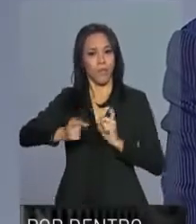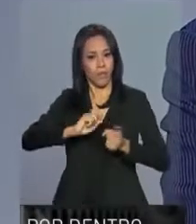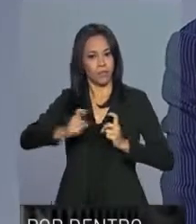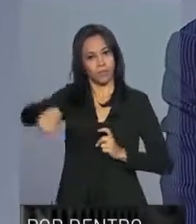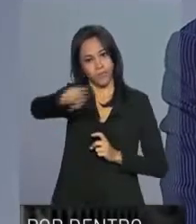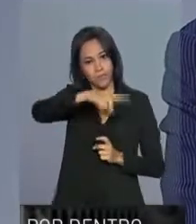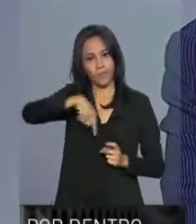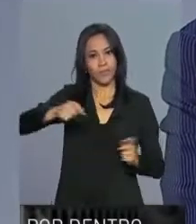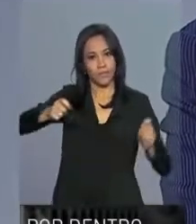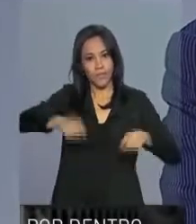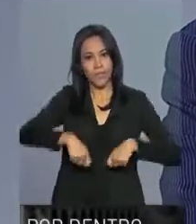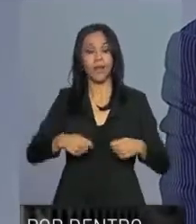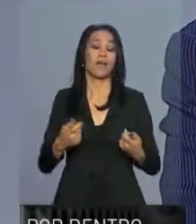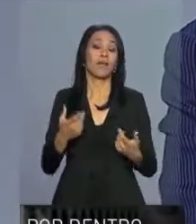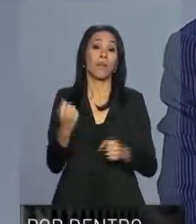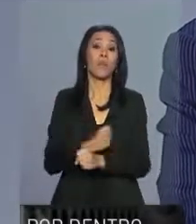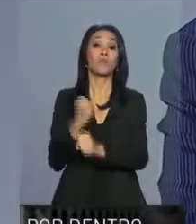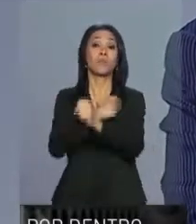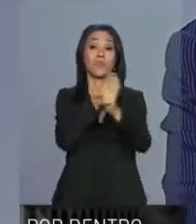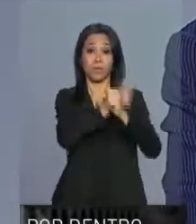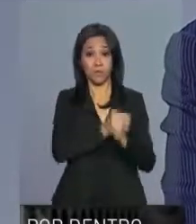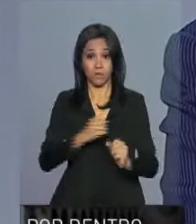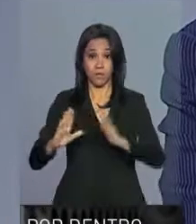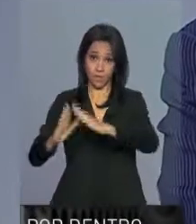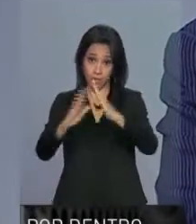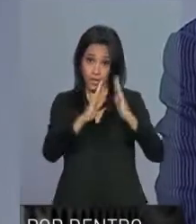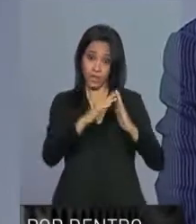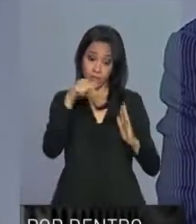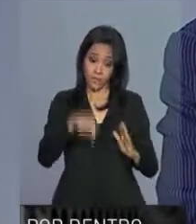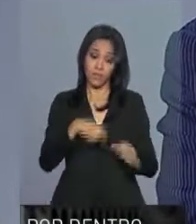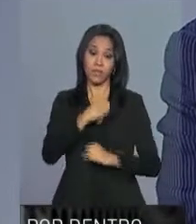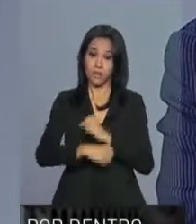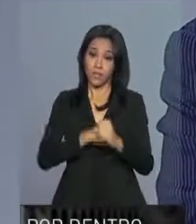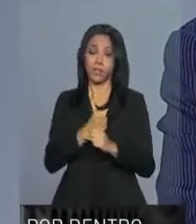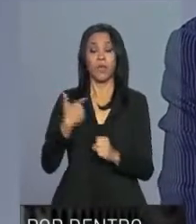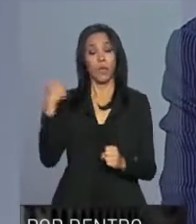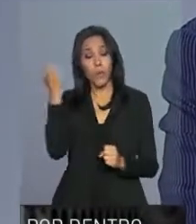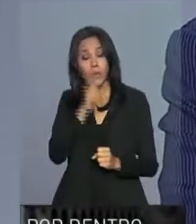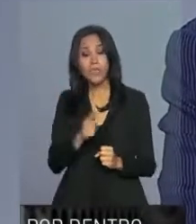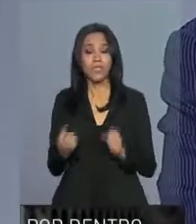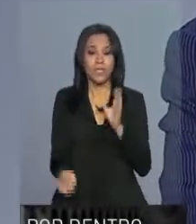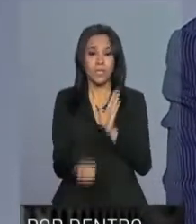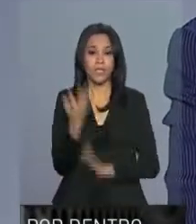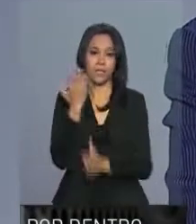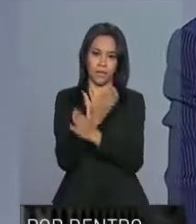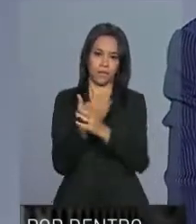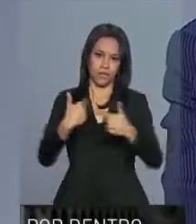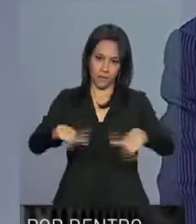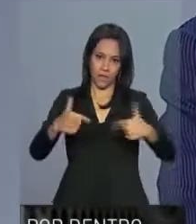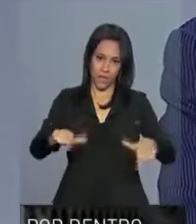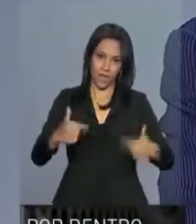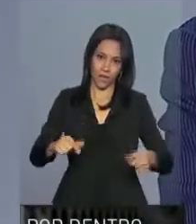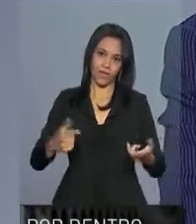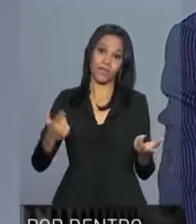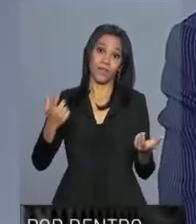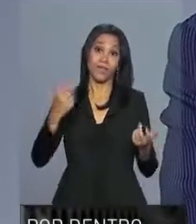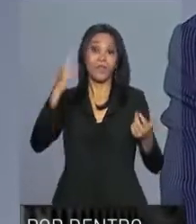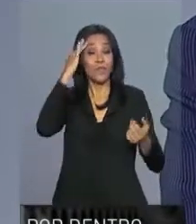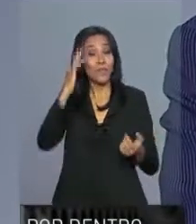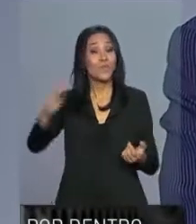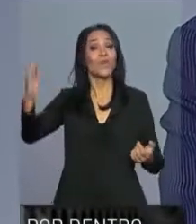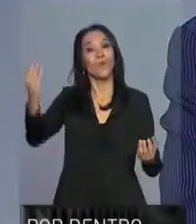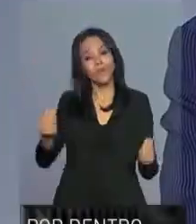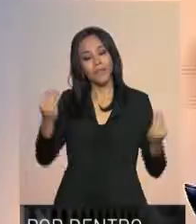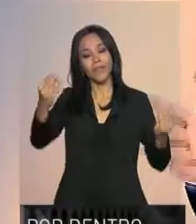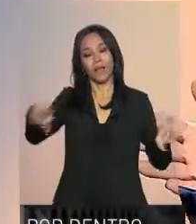pujante que nós projetamos para esse ano pra que a gente consiga gerar empregos e promover renda acima de tudo entregar o sonho que é a moradia para o